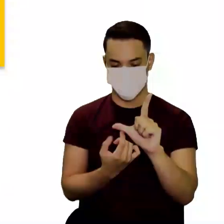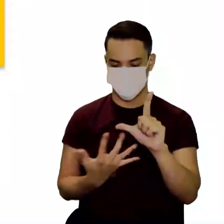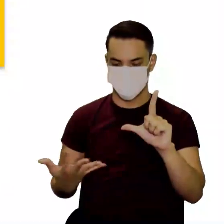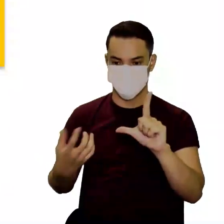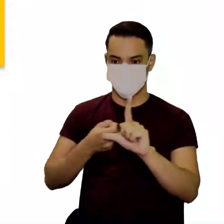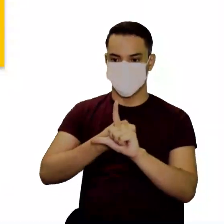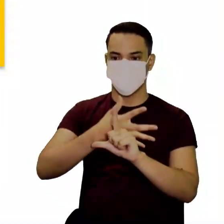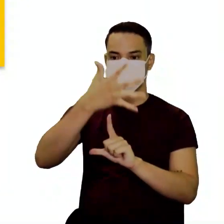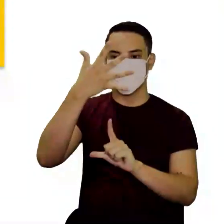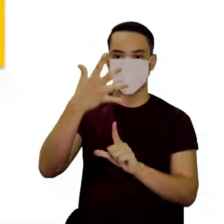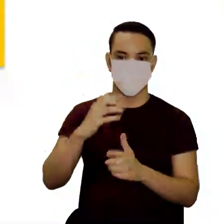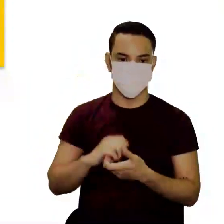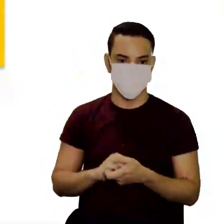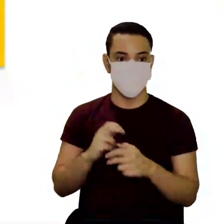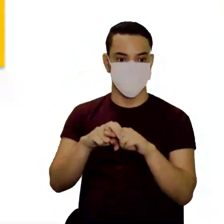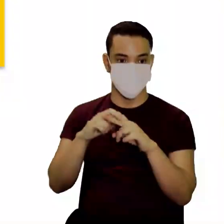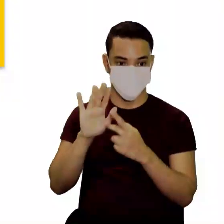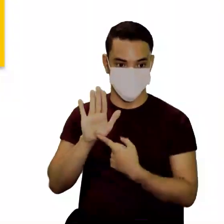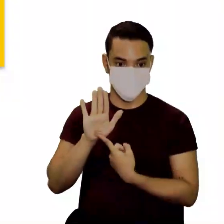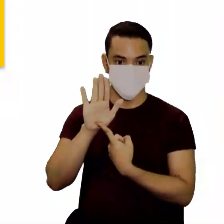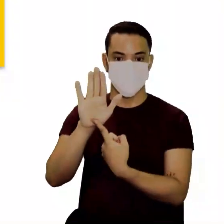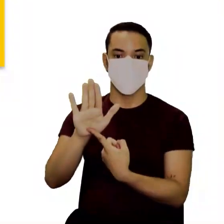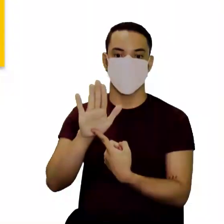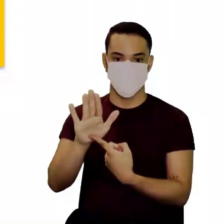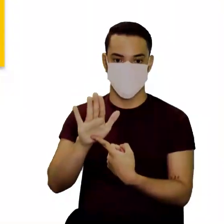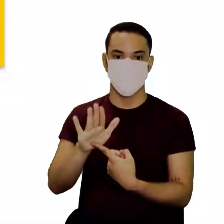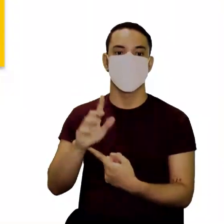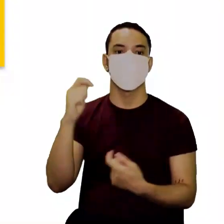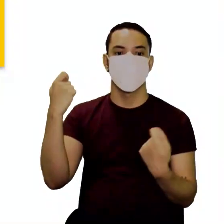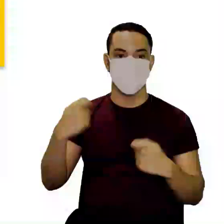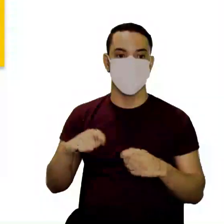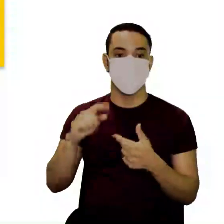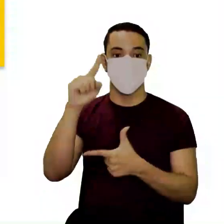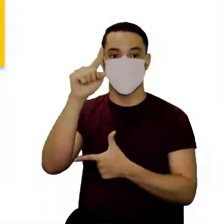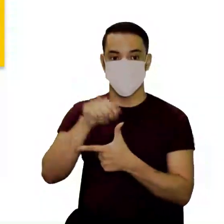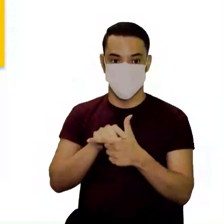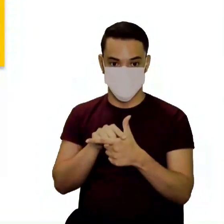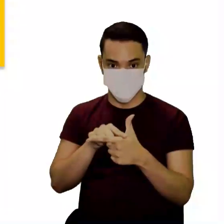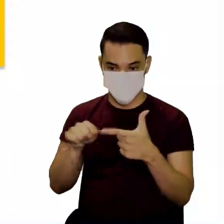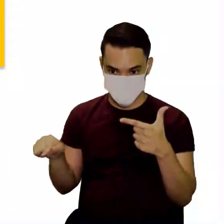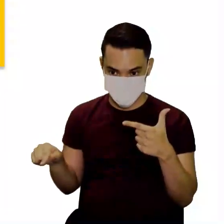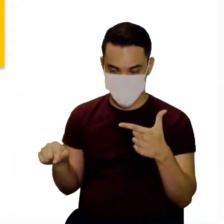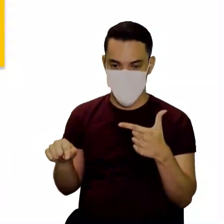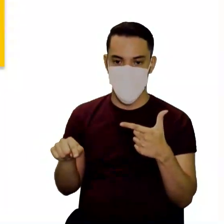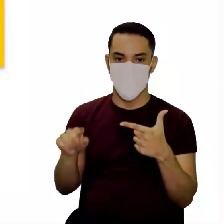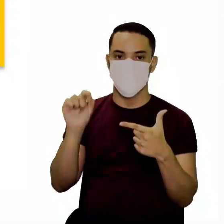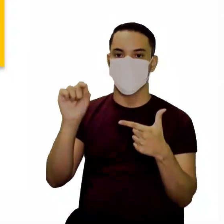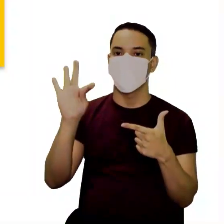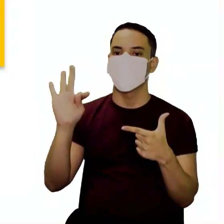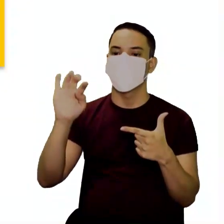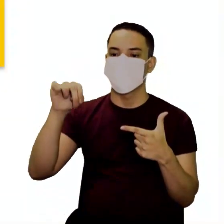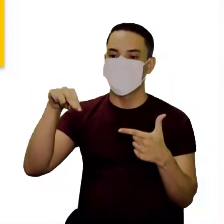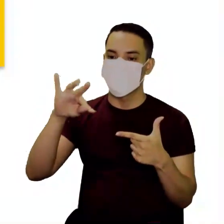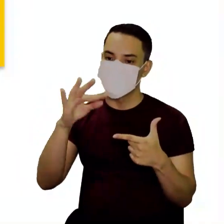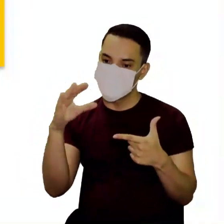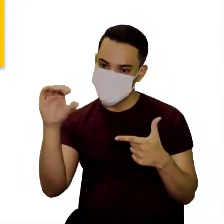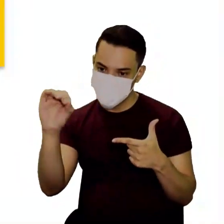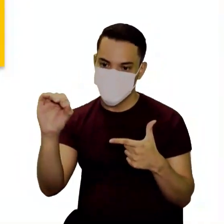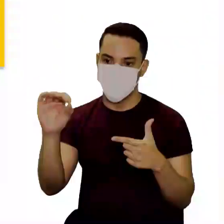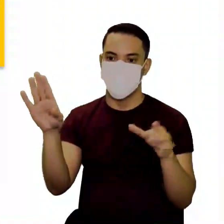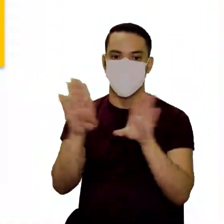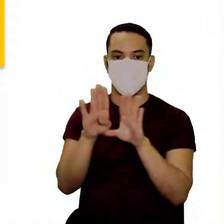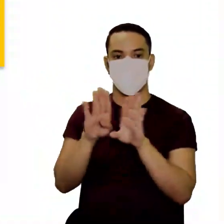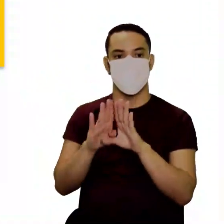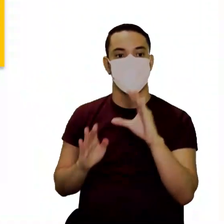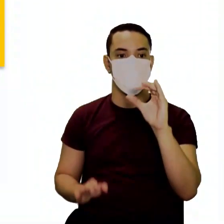aí mostrando que um resistor, para ser ôhmico, só é dividir a tensão pela corrente